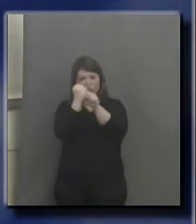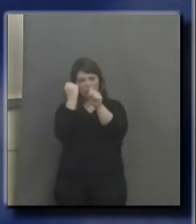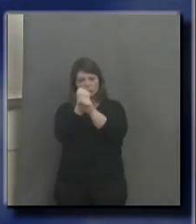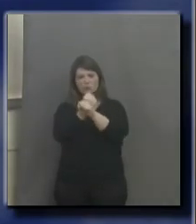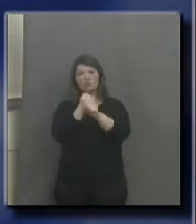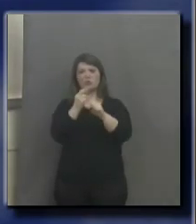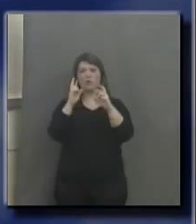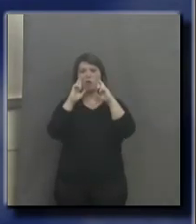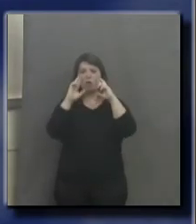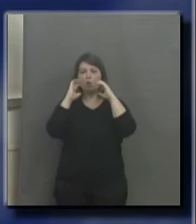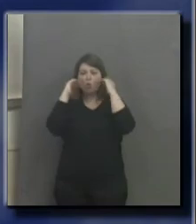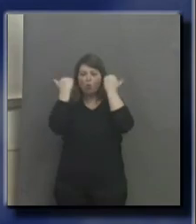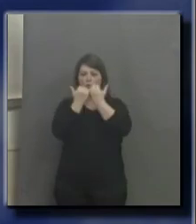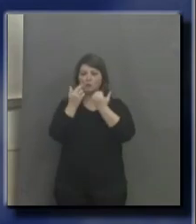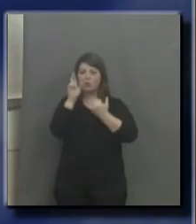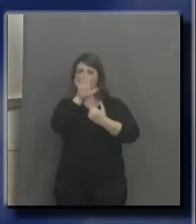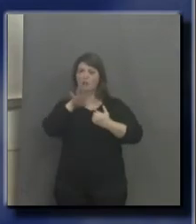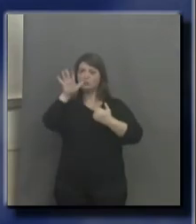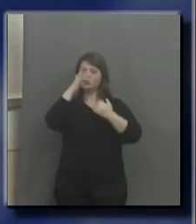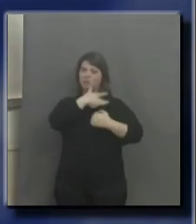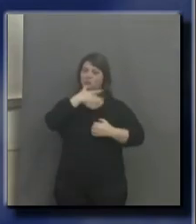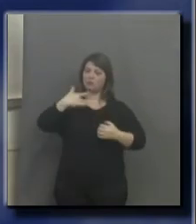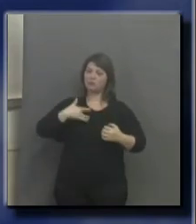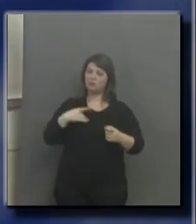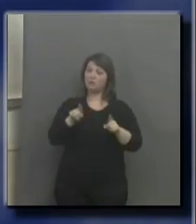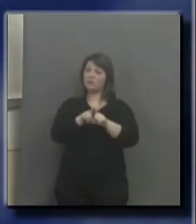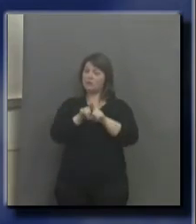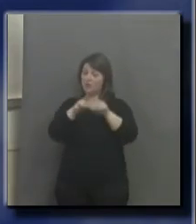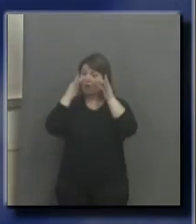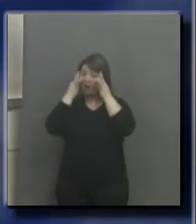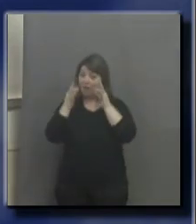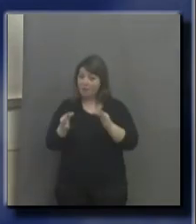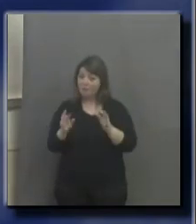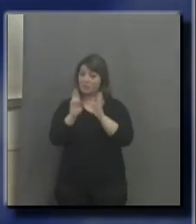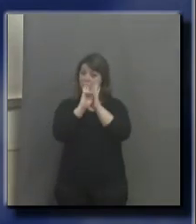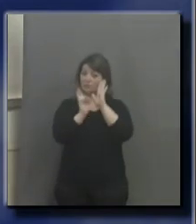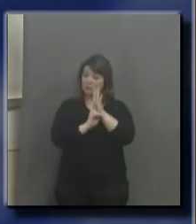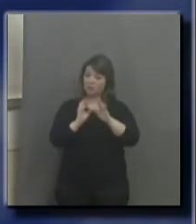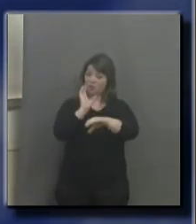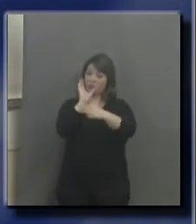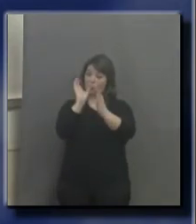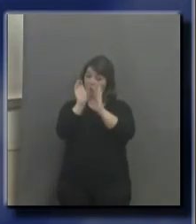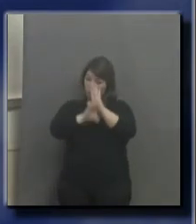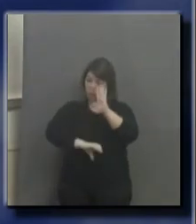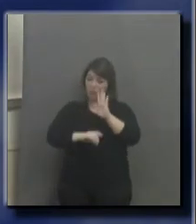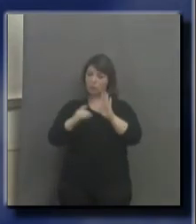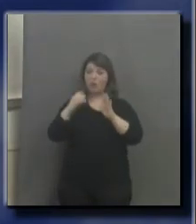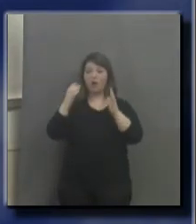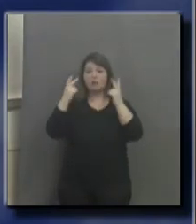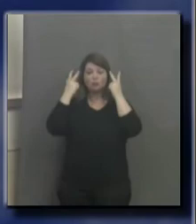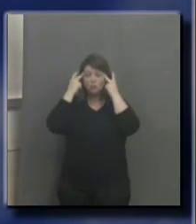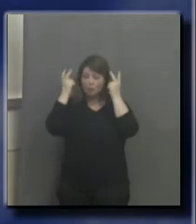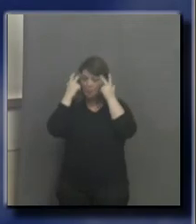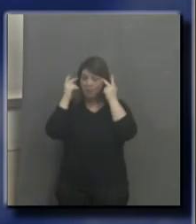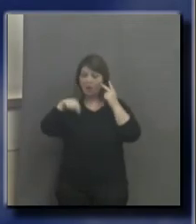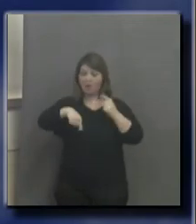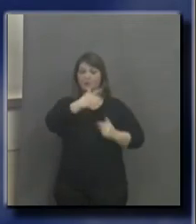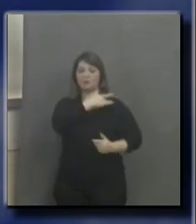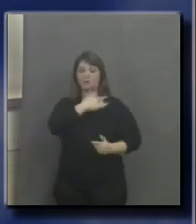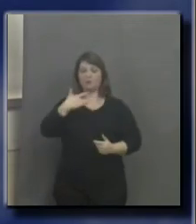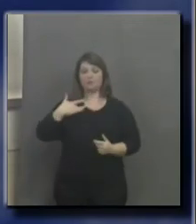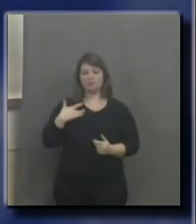Nacional de Saúde, ela tem que se ater às diretrizes curriculares nacionais comuns às profissões da